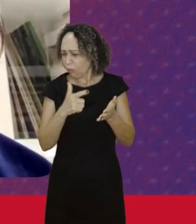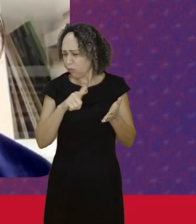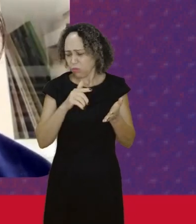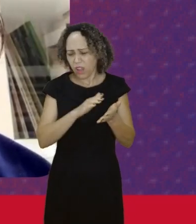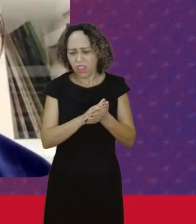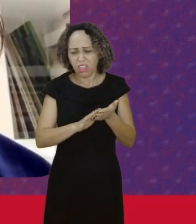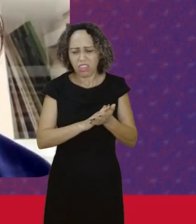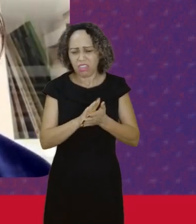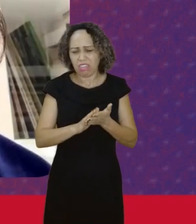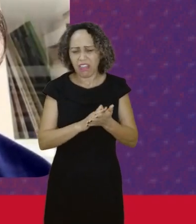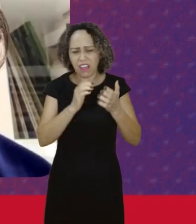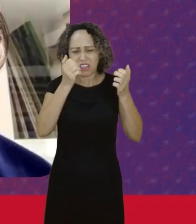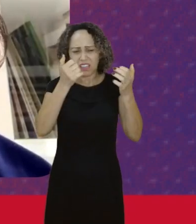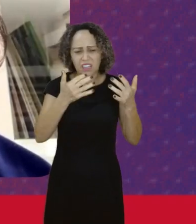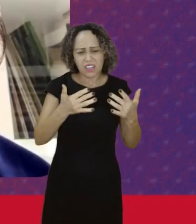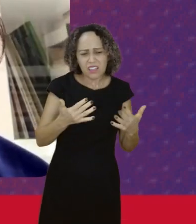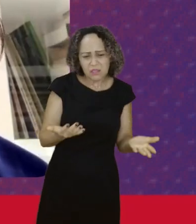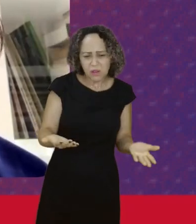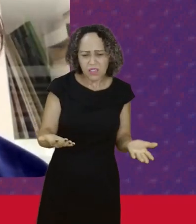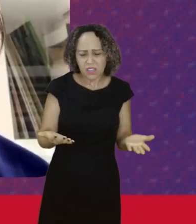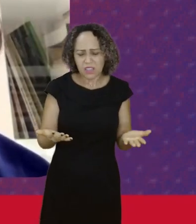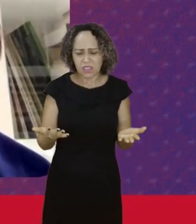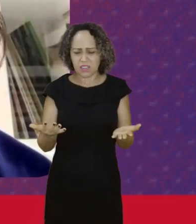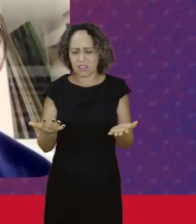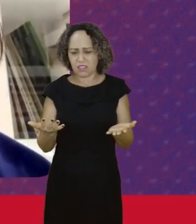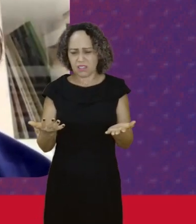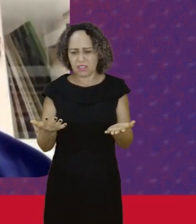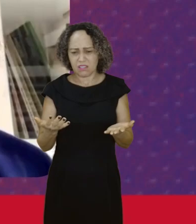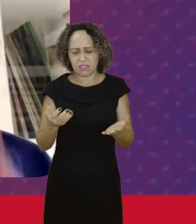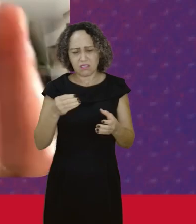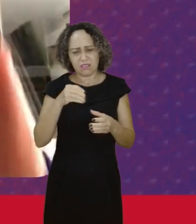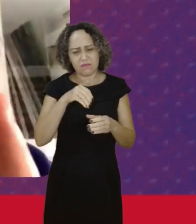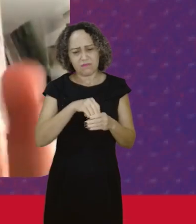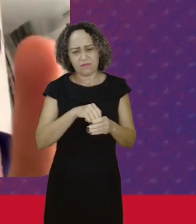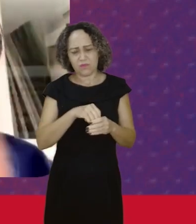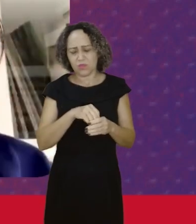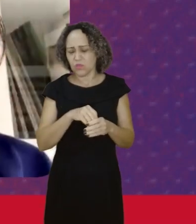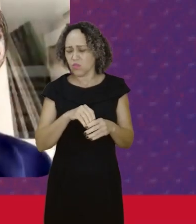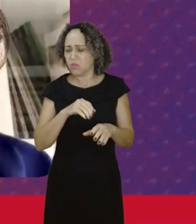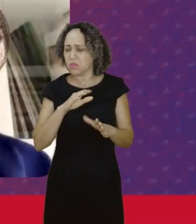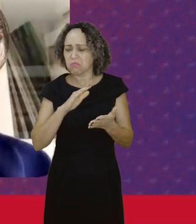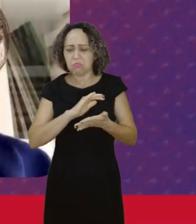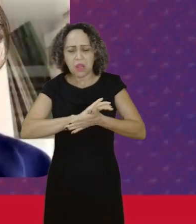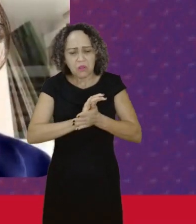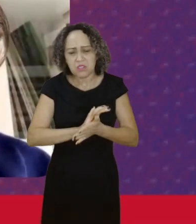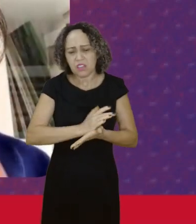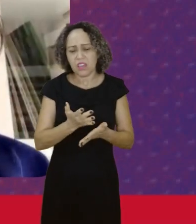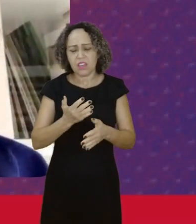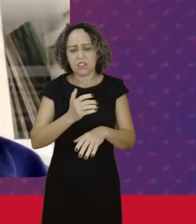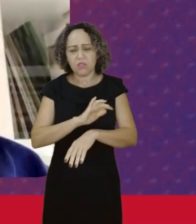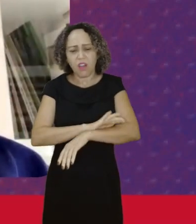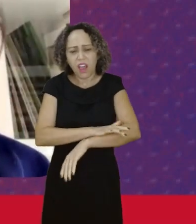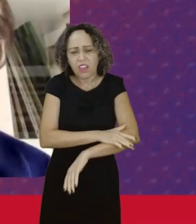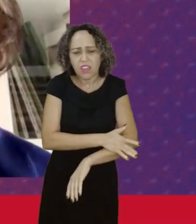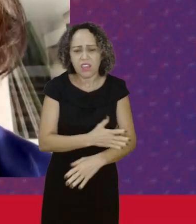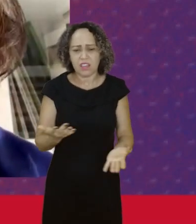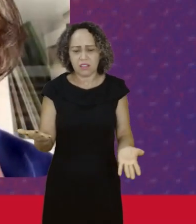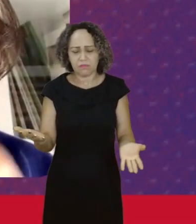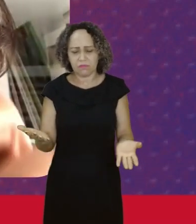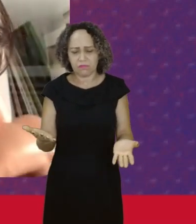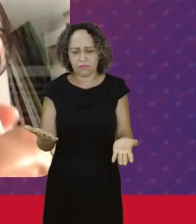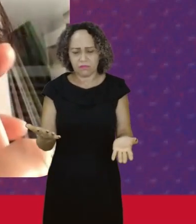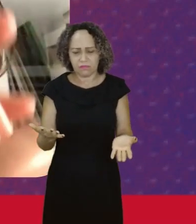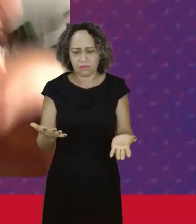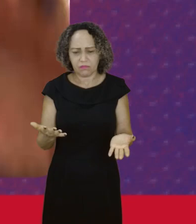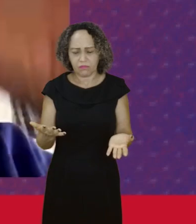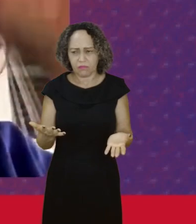a qualquer forma de preconceito, ao racismo, apenas há uma abordagem em termos curriculares